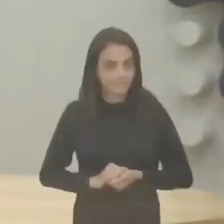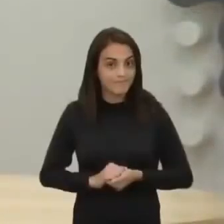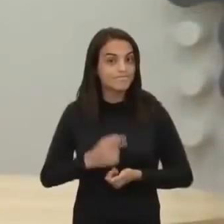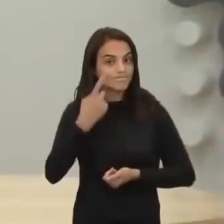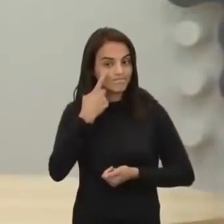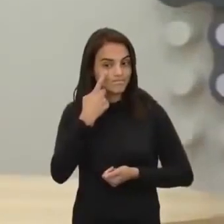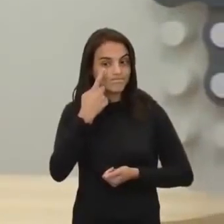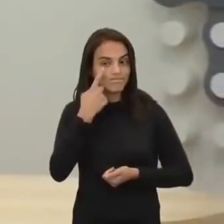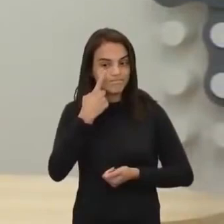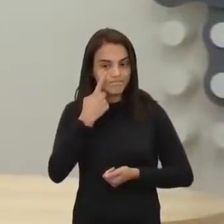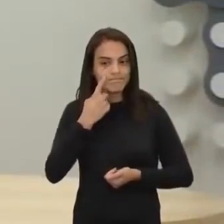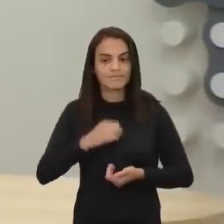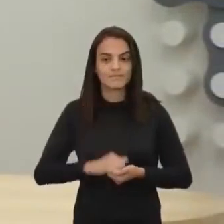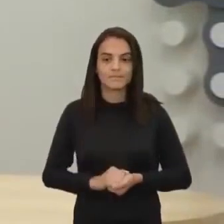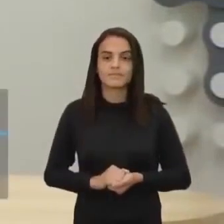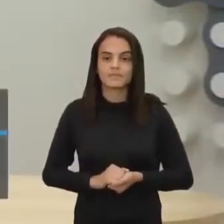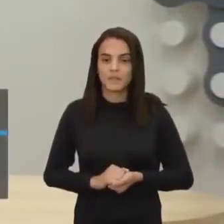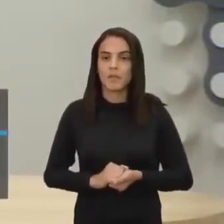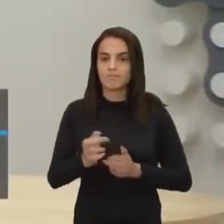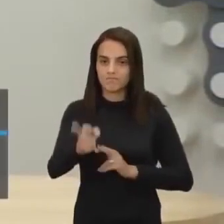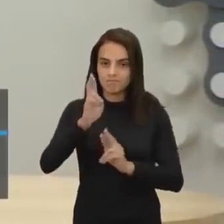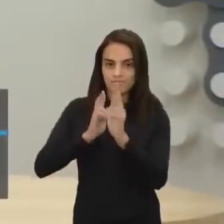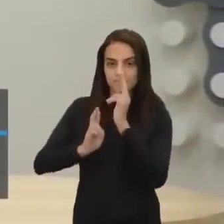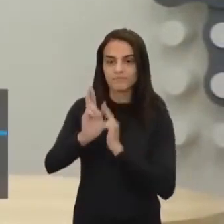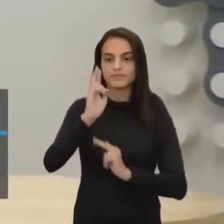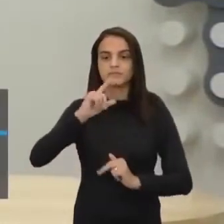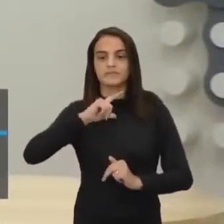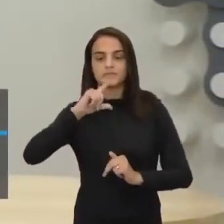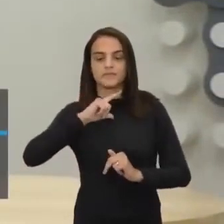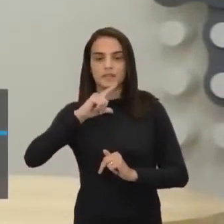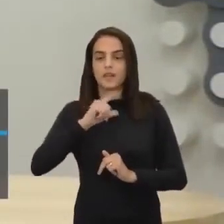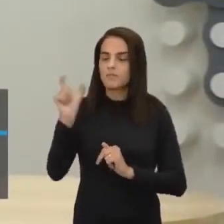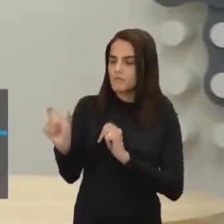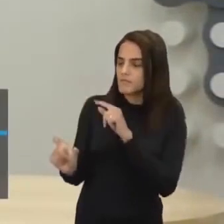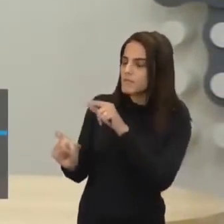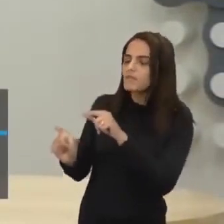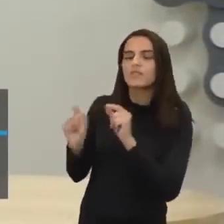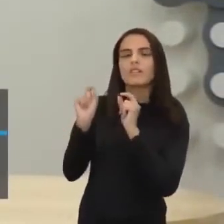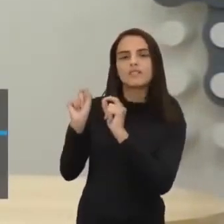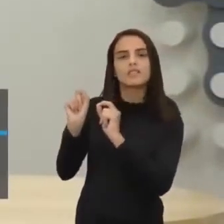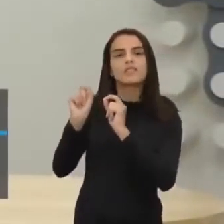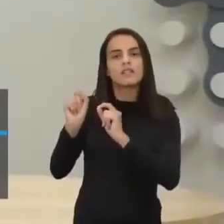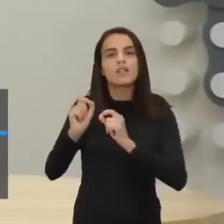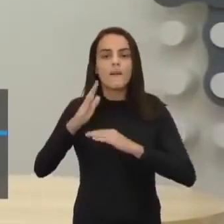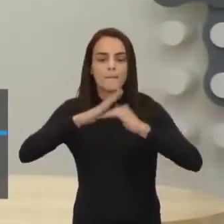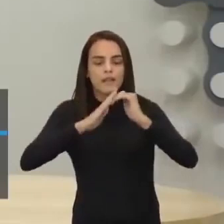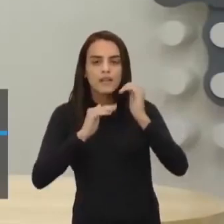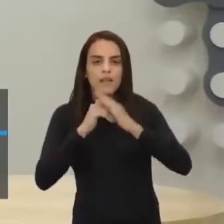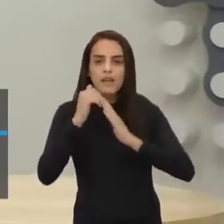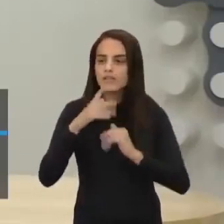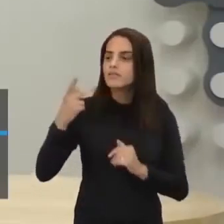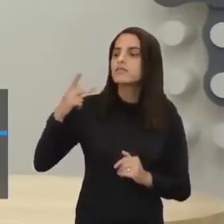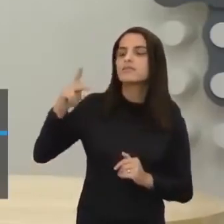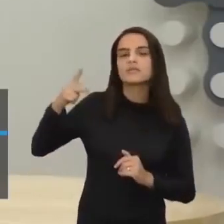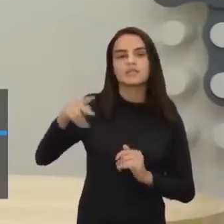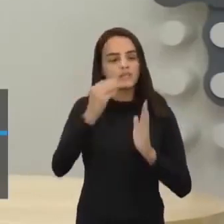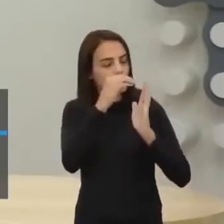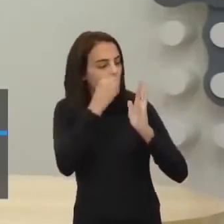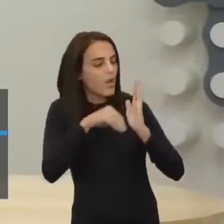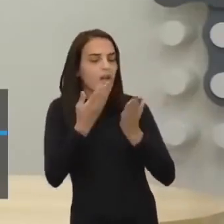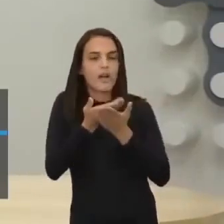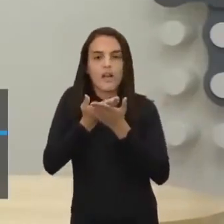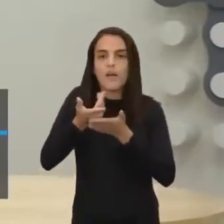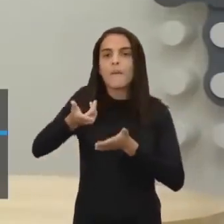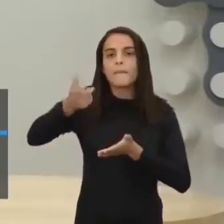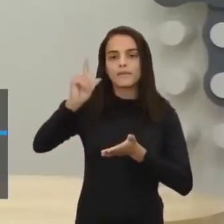Olha só, turmas, chegaram aqui algumas respostas sobre os personagens, quais foram as competências aí que vocês colocaram na nossa aula